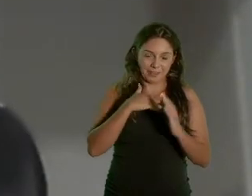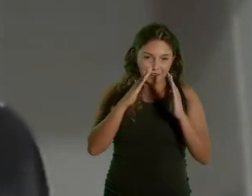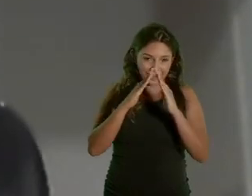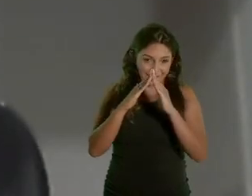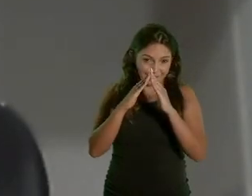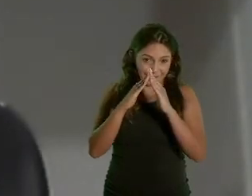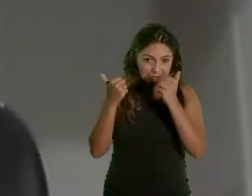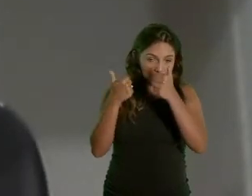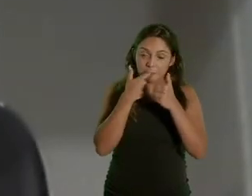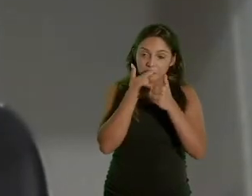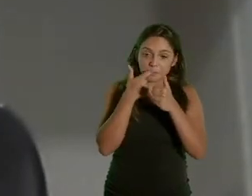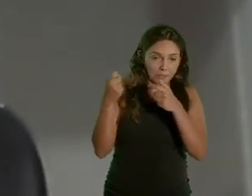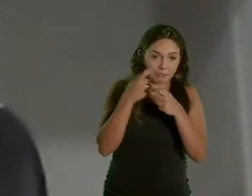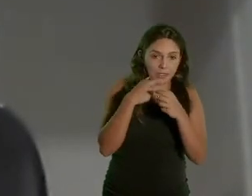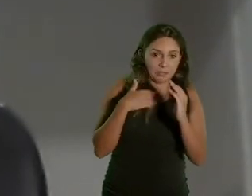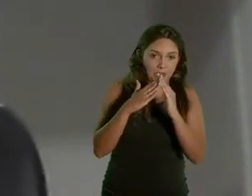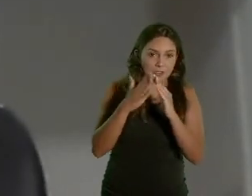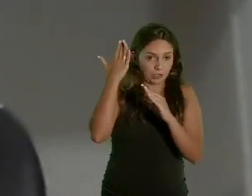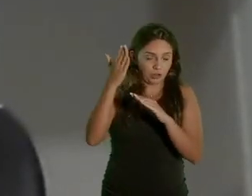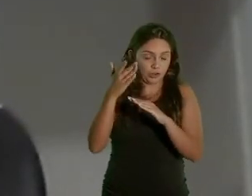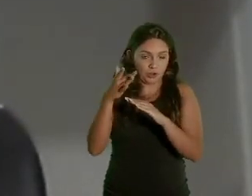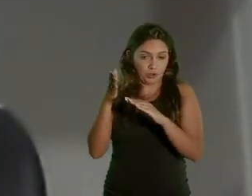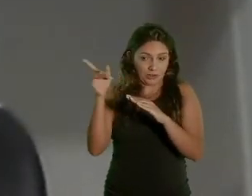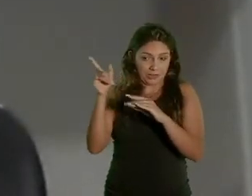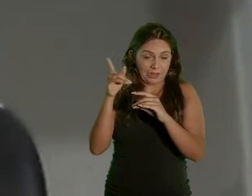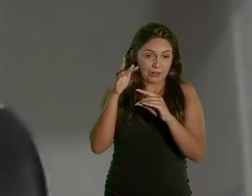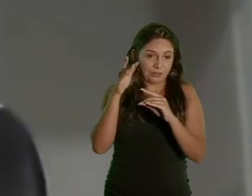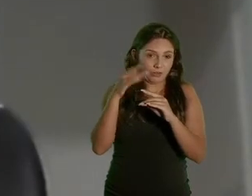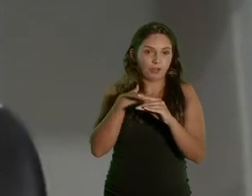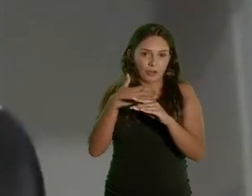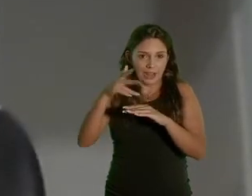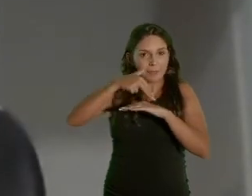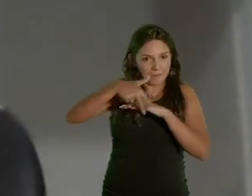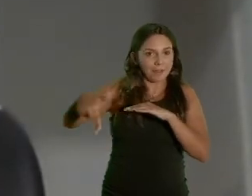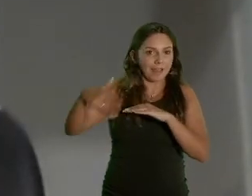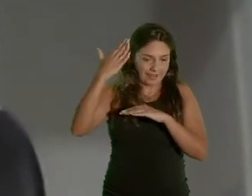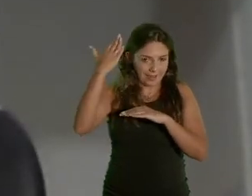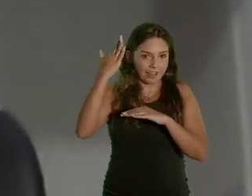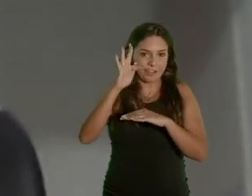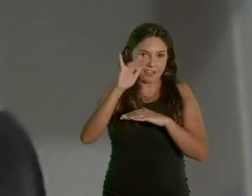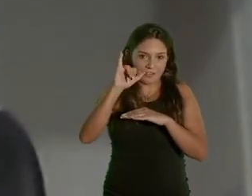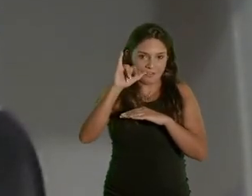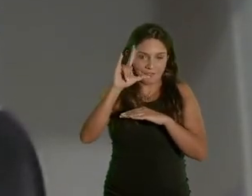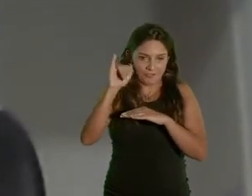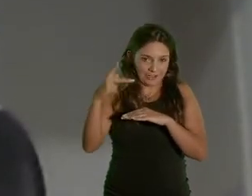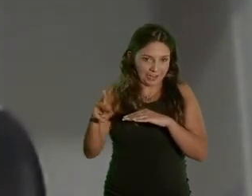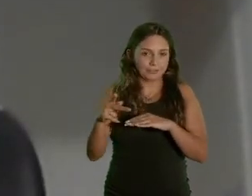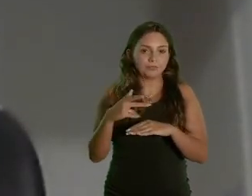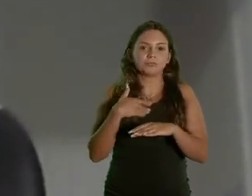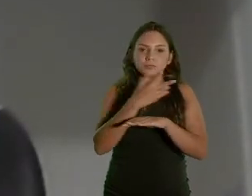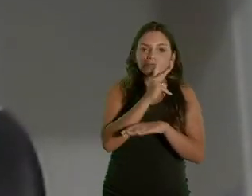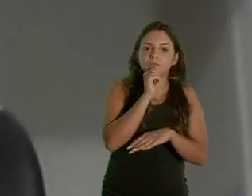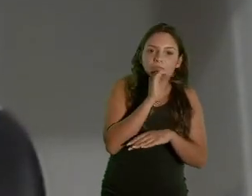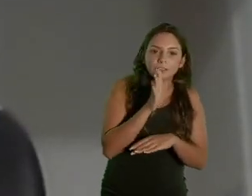ia a pé na fundação. E quando se transferiu para o Barreiro, eu dava um jeito de ir, mesmo quando não tinha ninguém para me levar. E